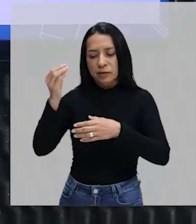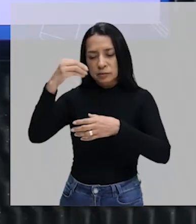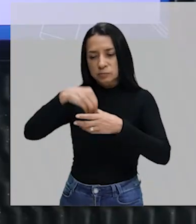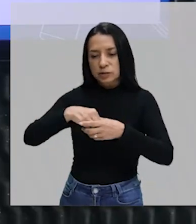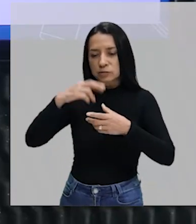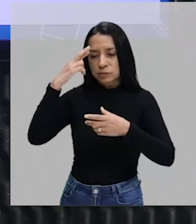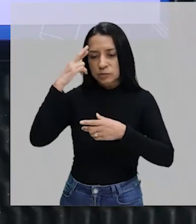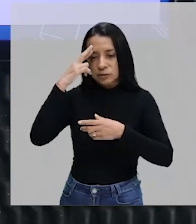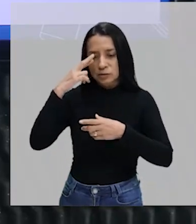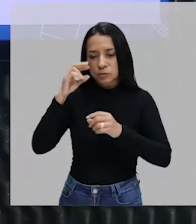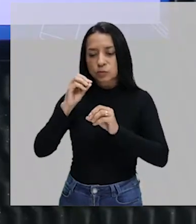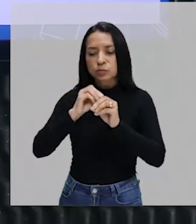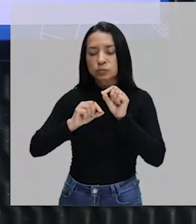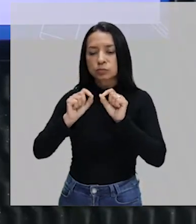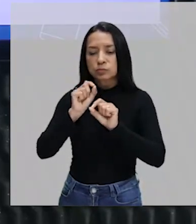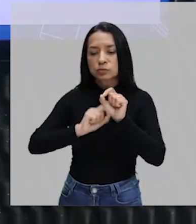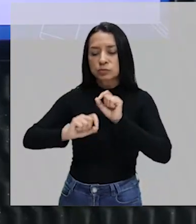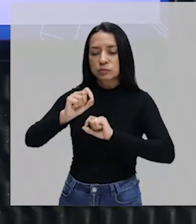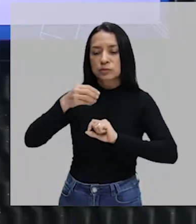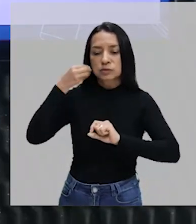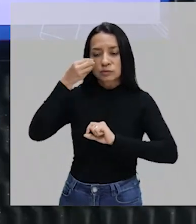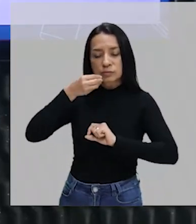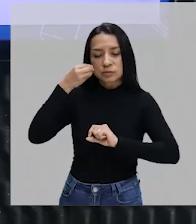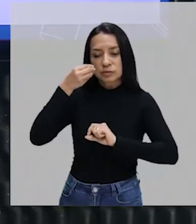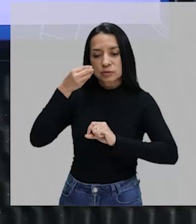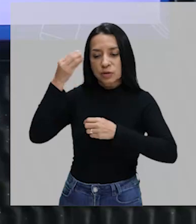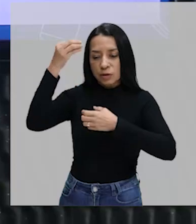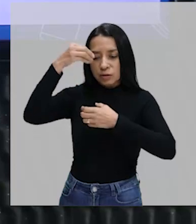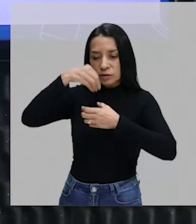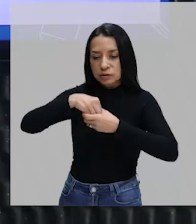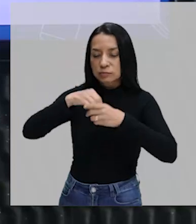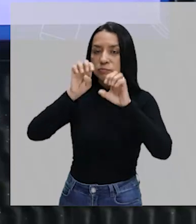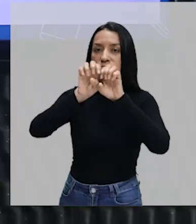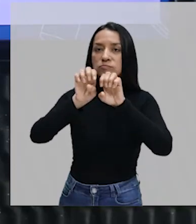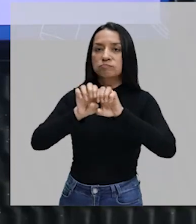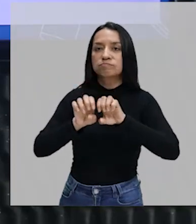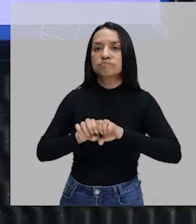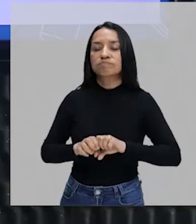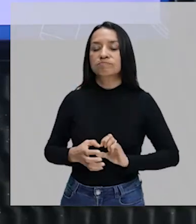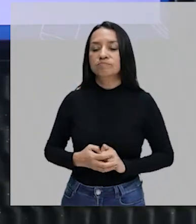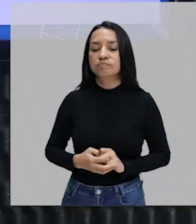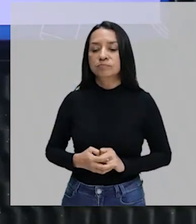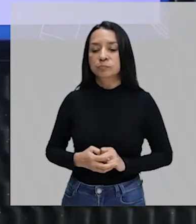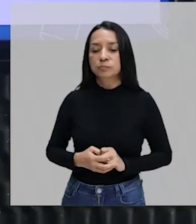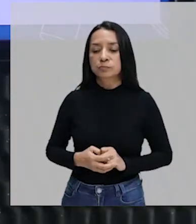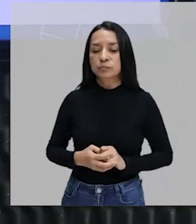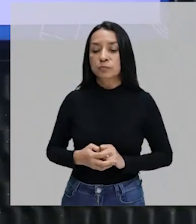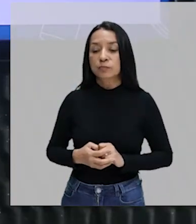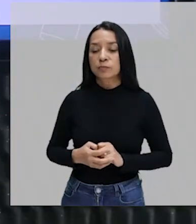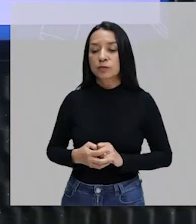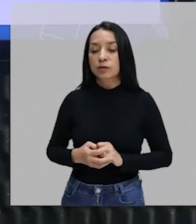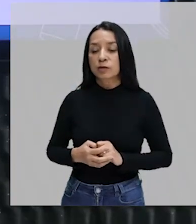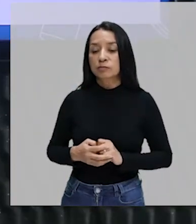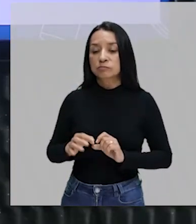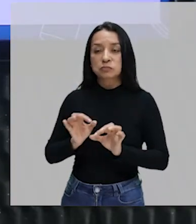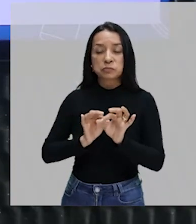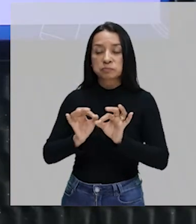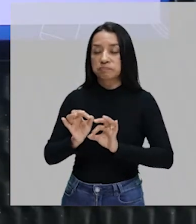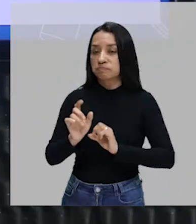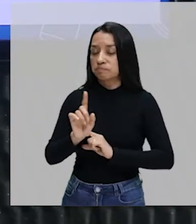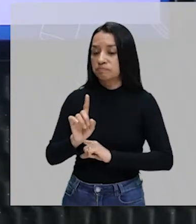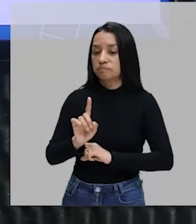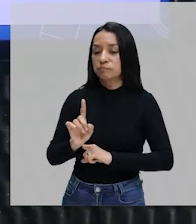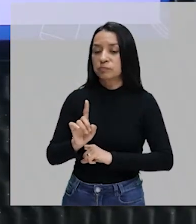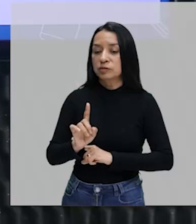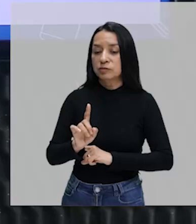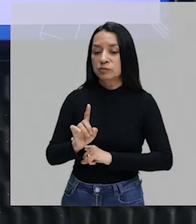empirismo. Dentro da estrutura interna. Então, não é bem por aí que a coisa vai funcionar.